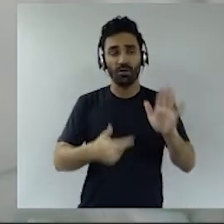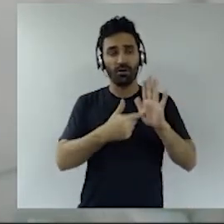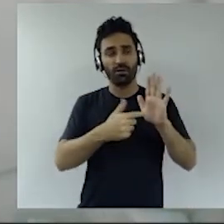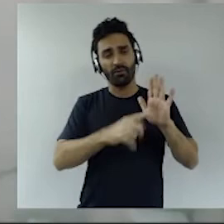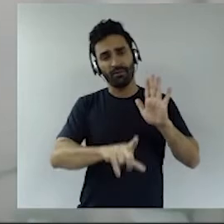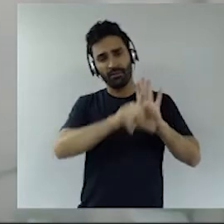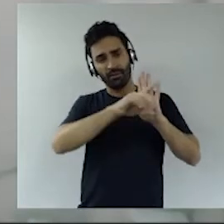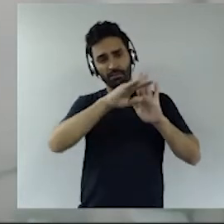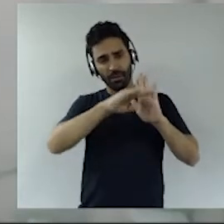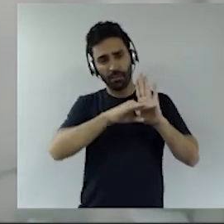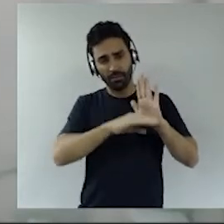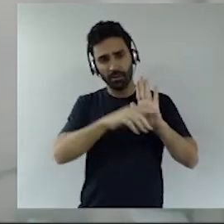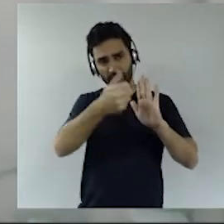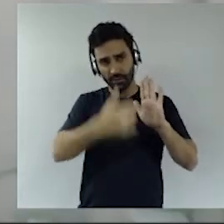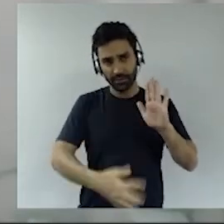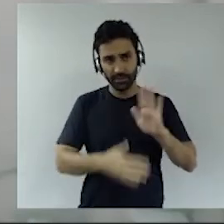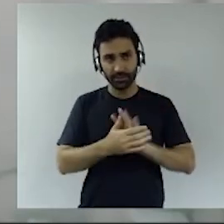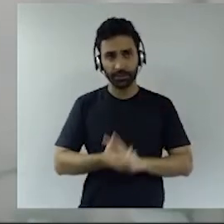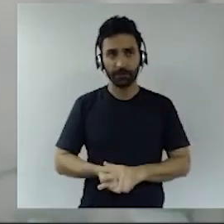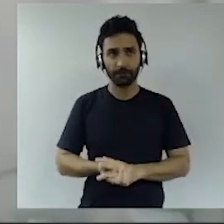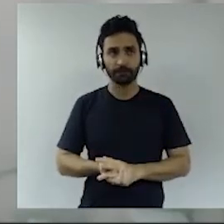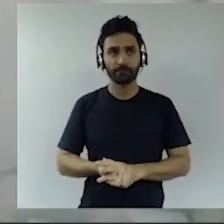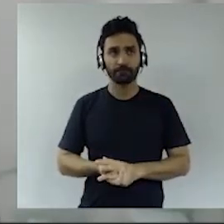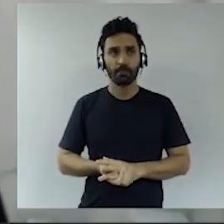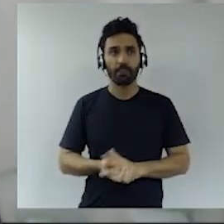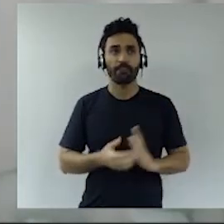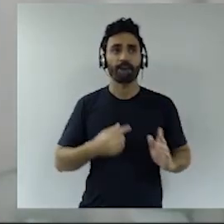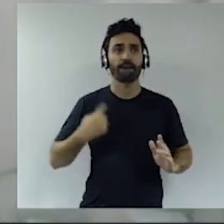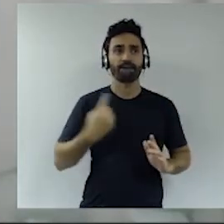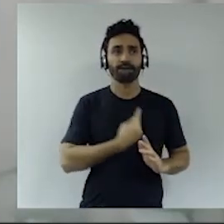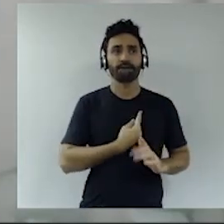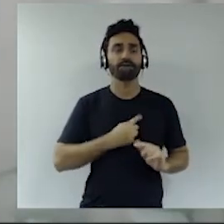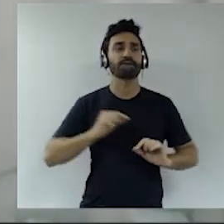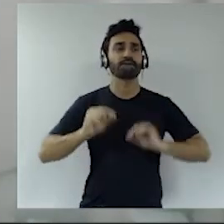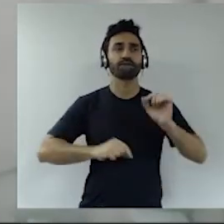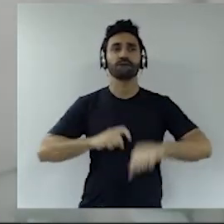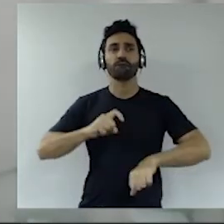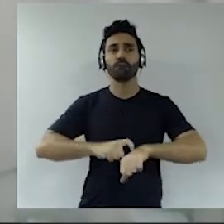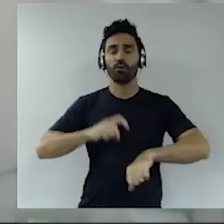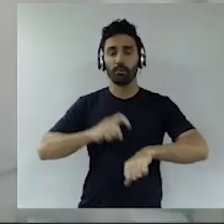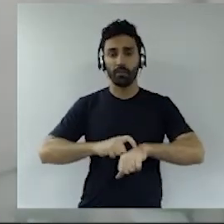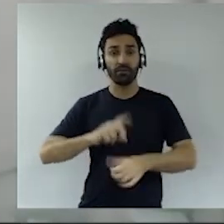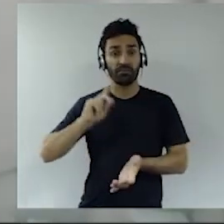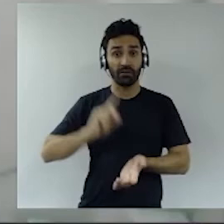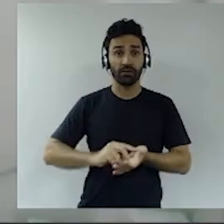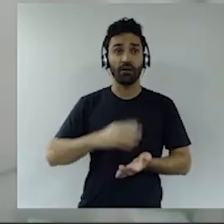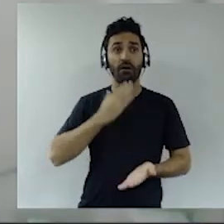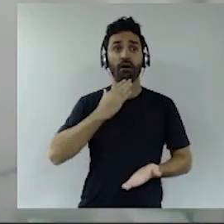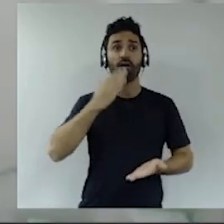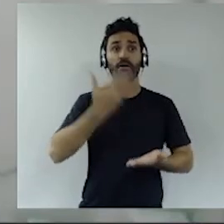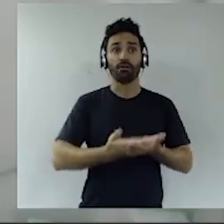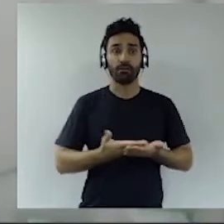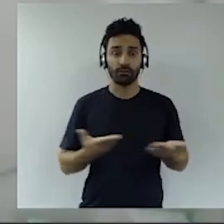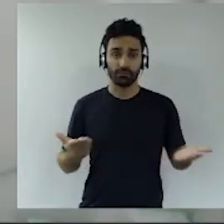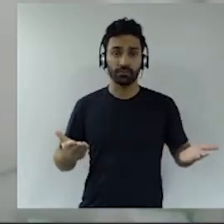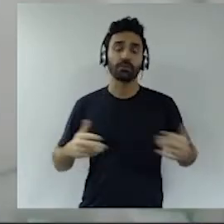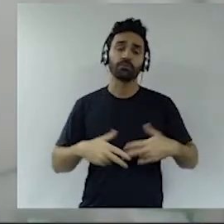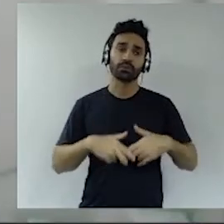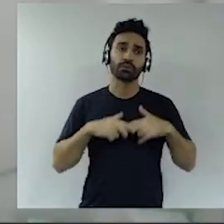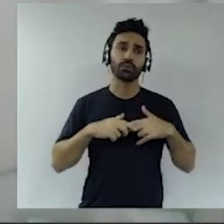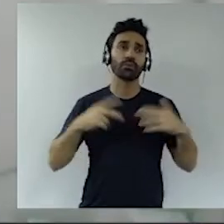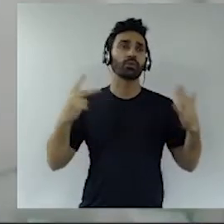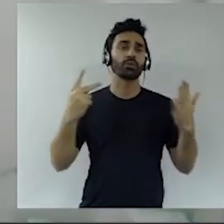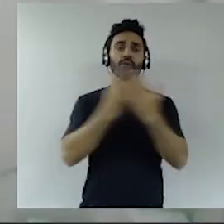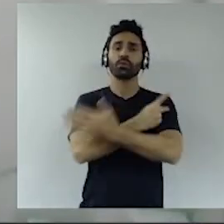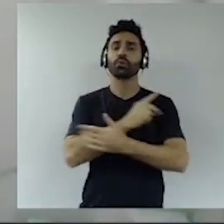fala, que estivemos, sim, em um momento de muita perplexidade, o que provocou